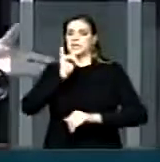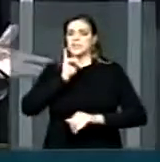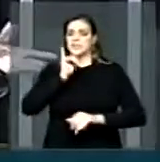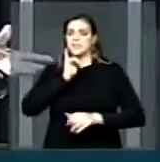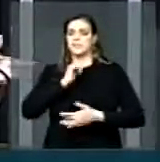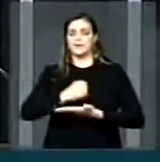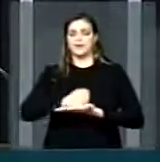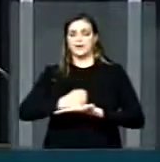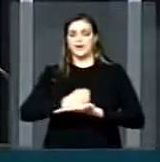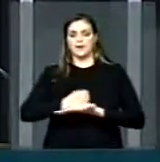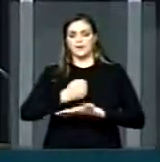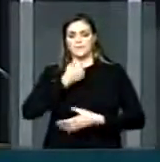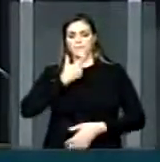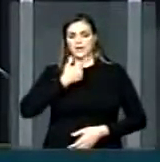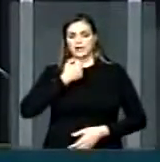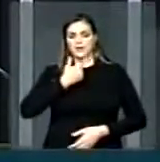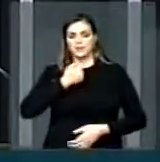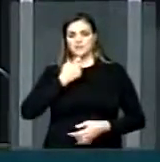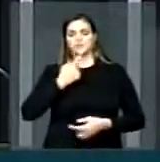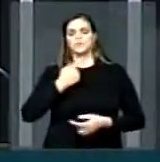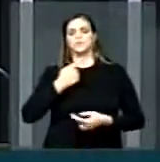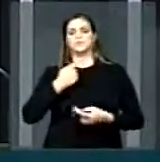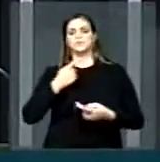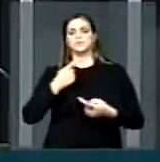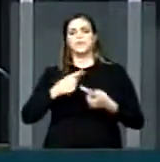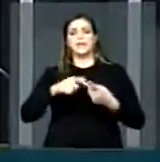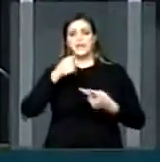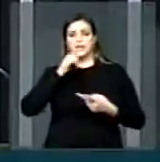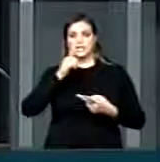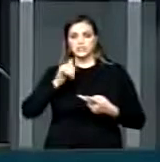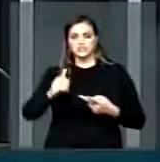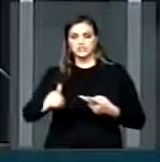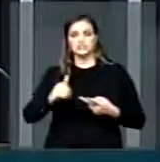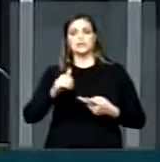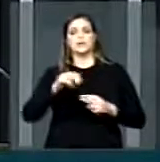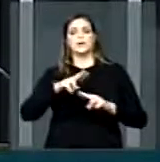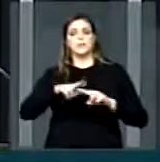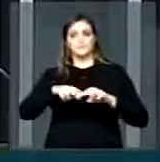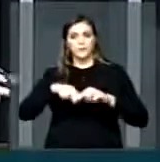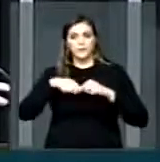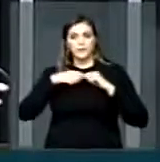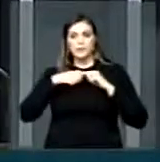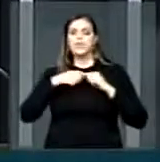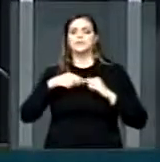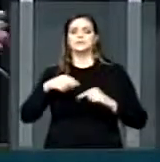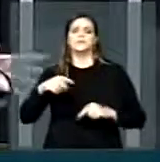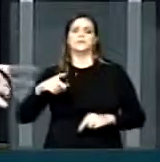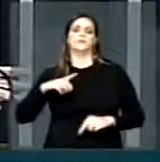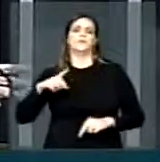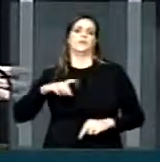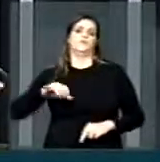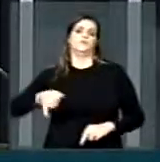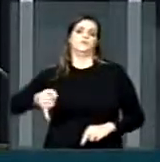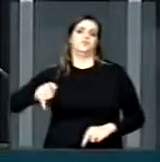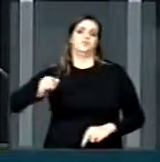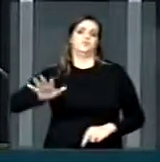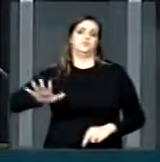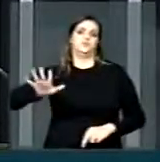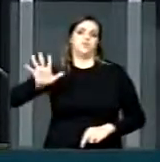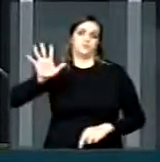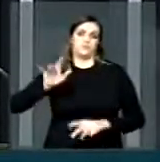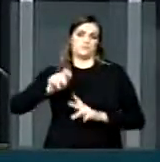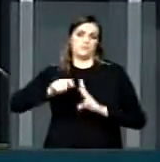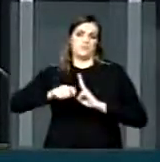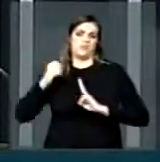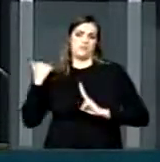e energia, eles foram os responsáveis, eles puxaram a inflação nos últimos